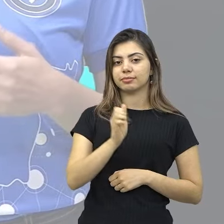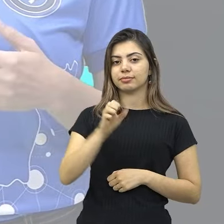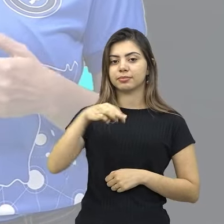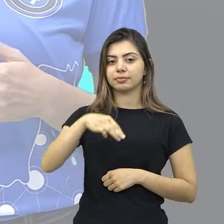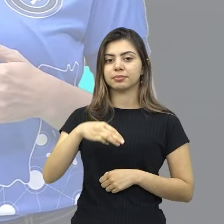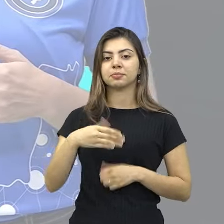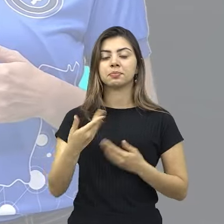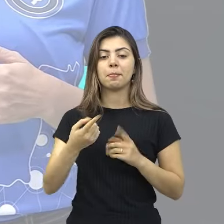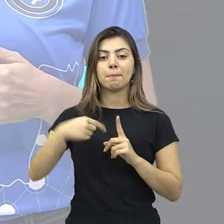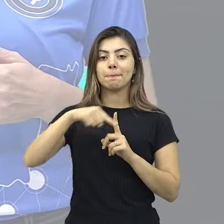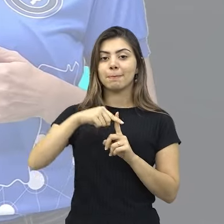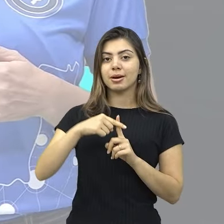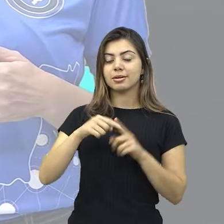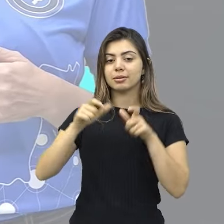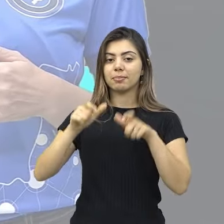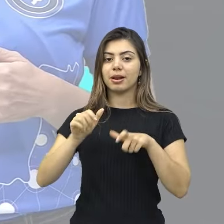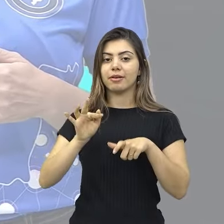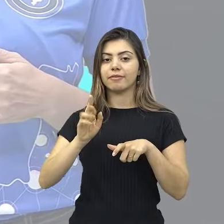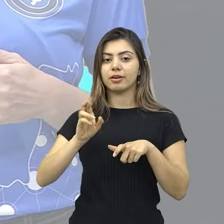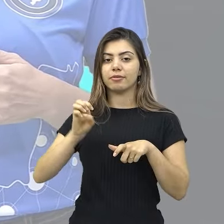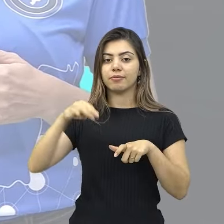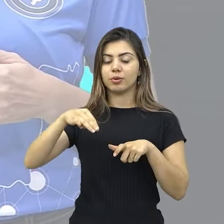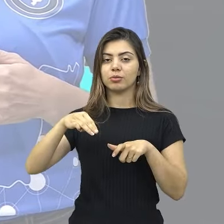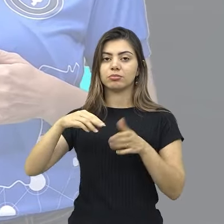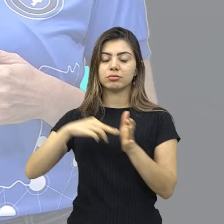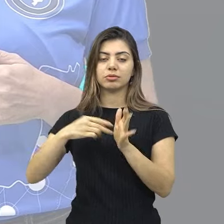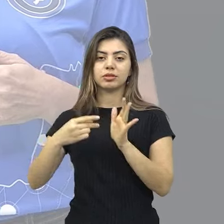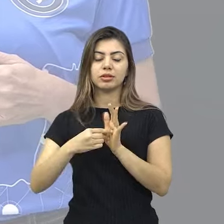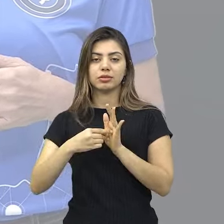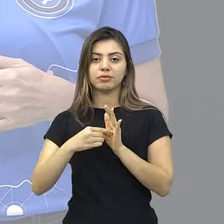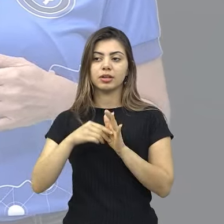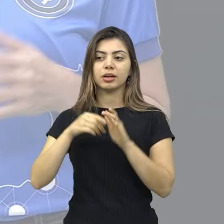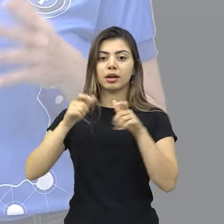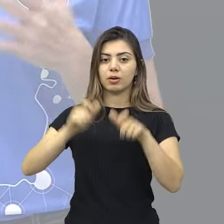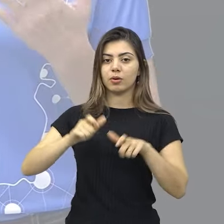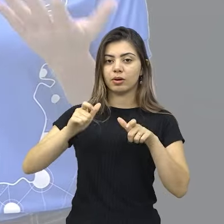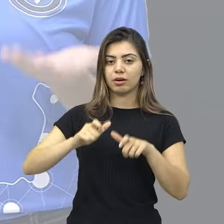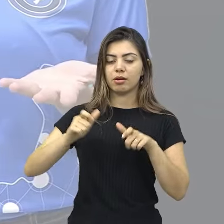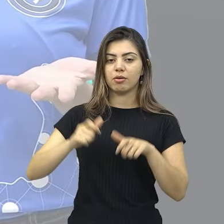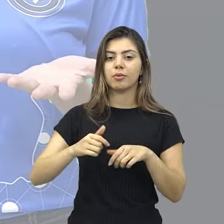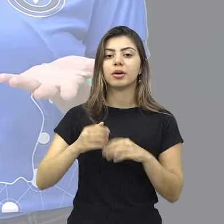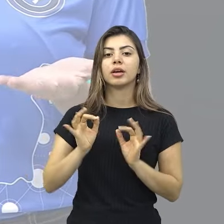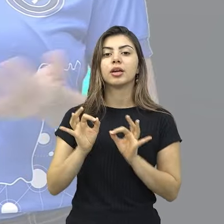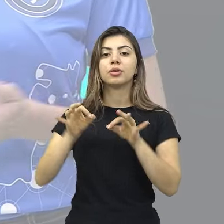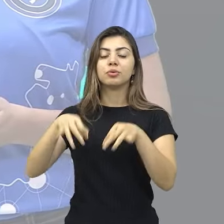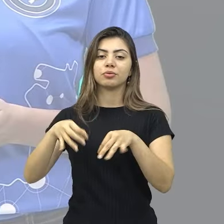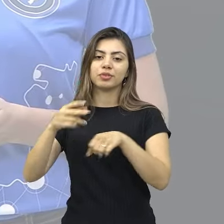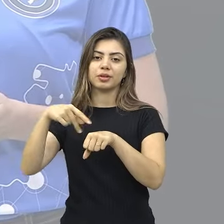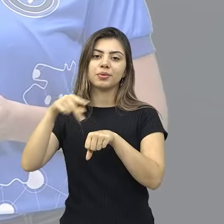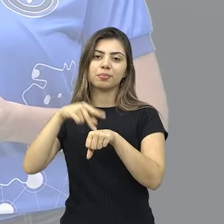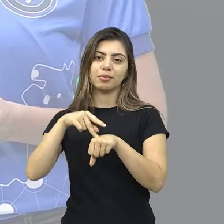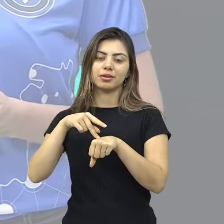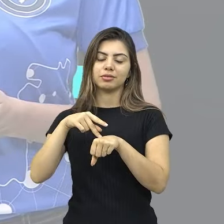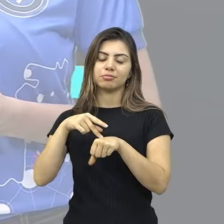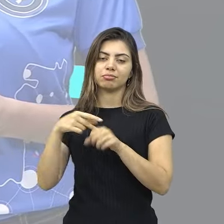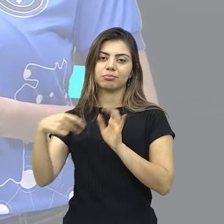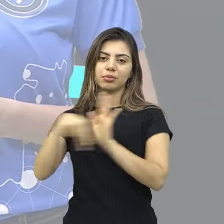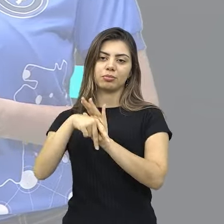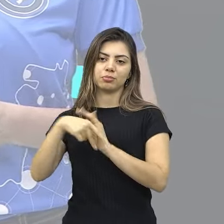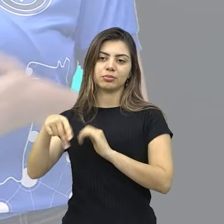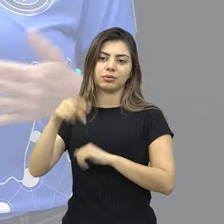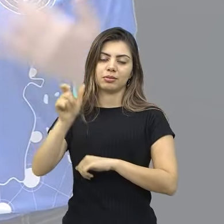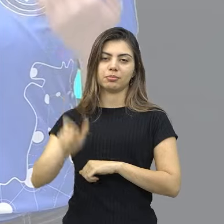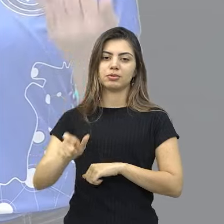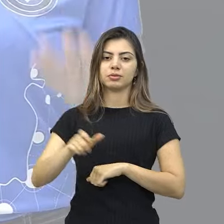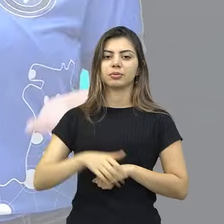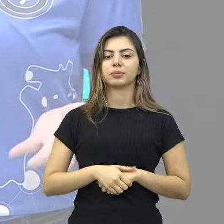que dá a ideia de origem, ó, pode ver que aparece sempre nas perguntas. E aqui no final, o seu país de origem. I am from